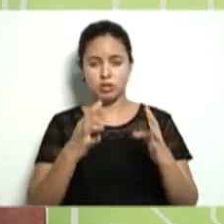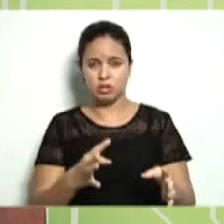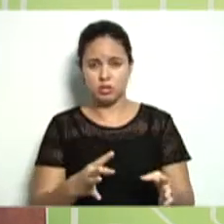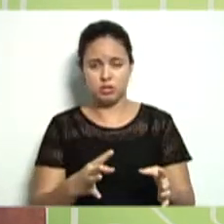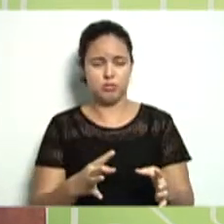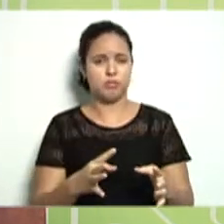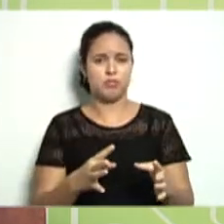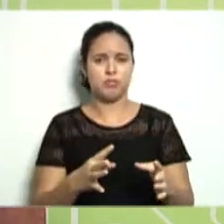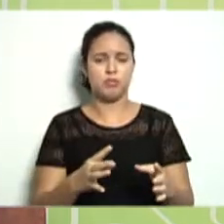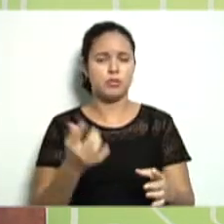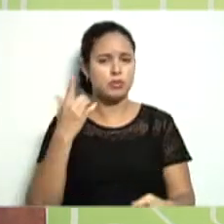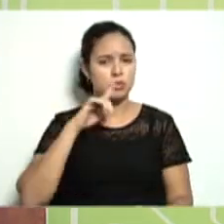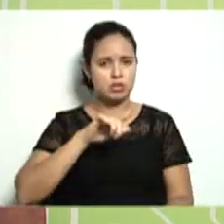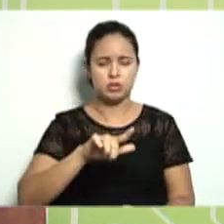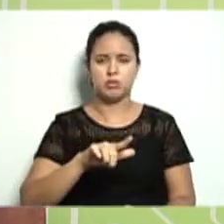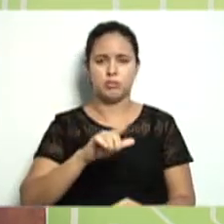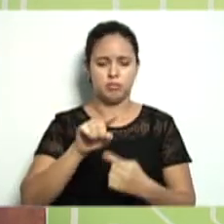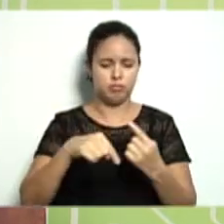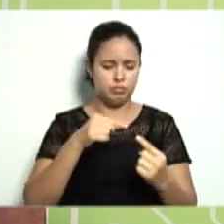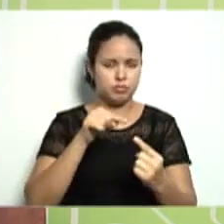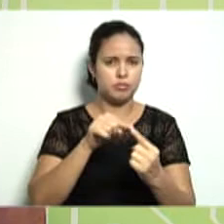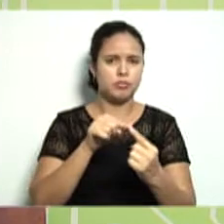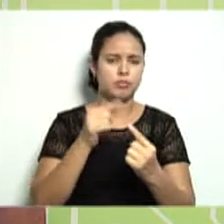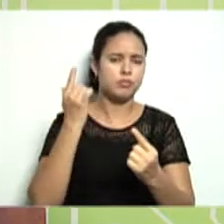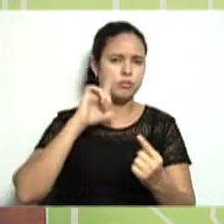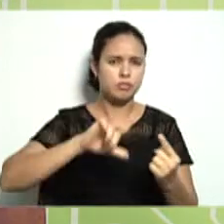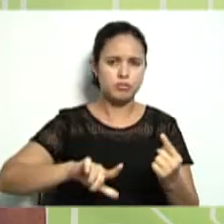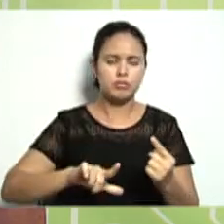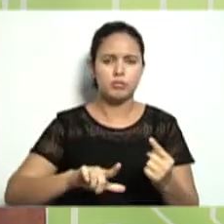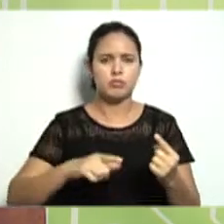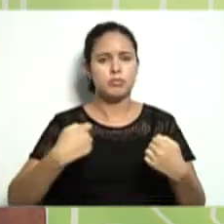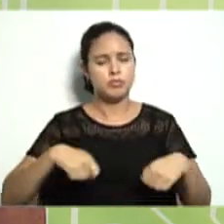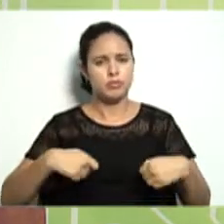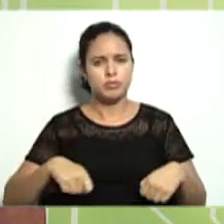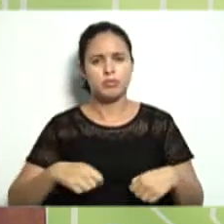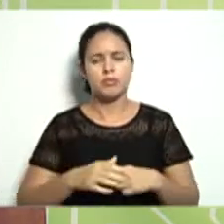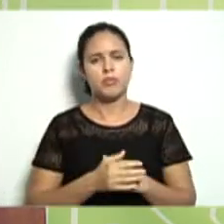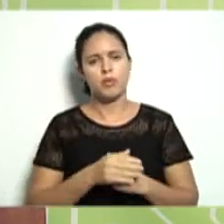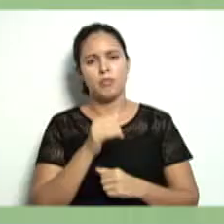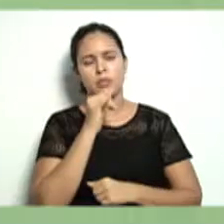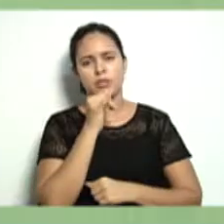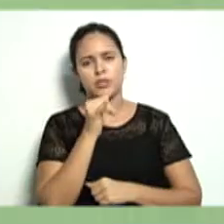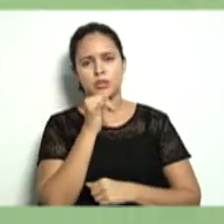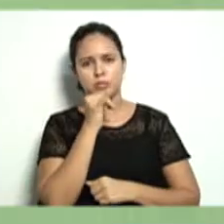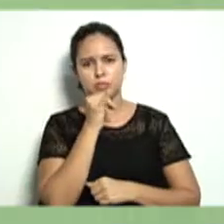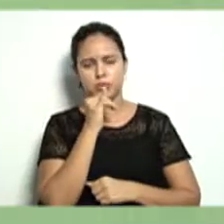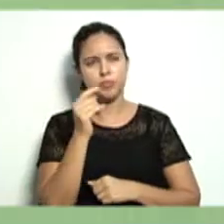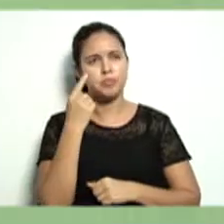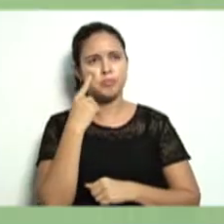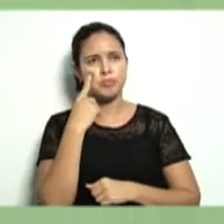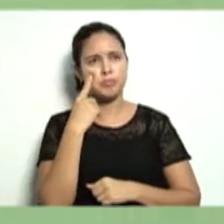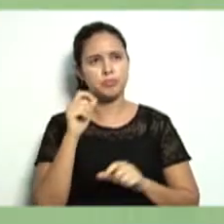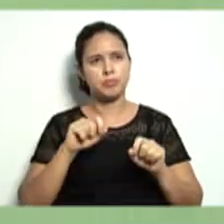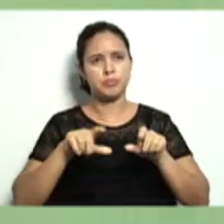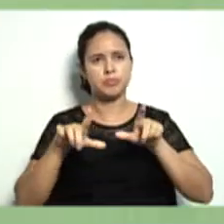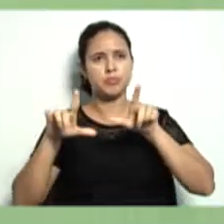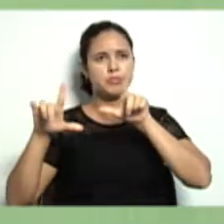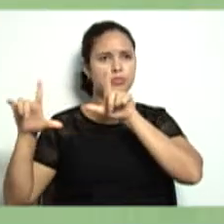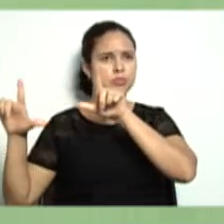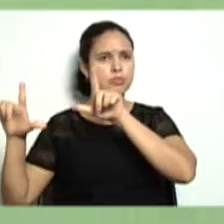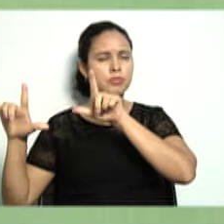os resultados esperados e resultados com sucesso. Por exemplo, aqui vamos olhar aqui a qualidade